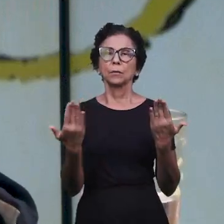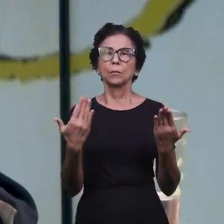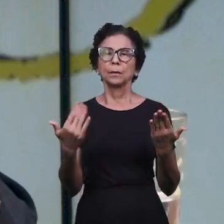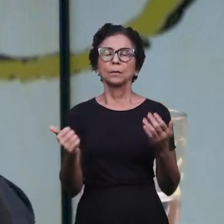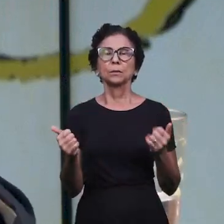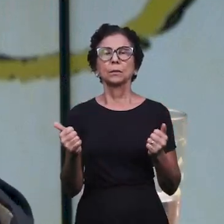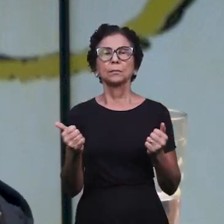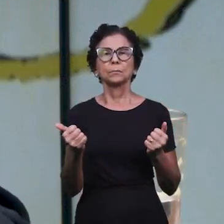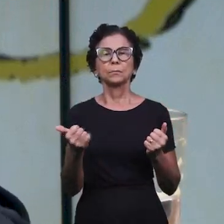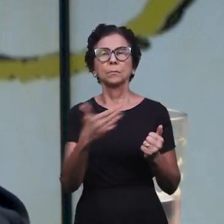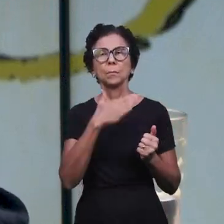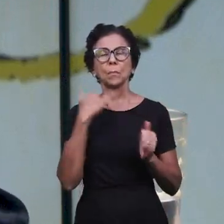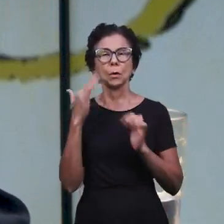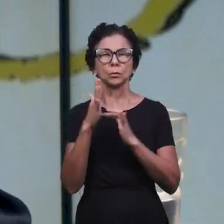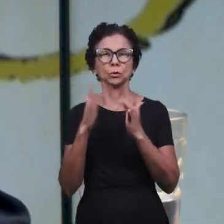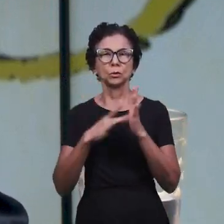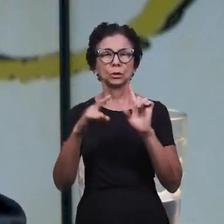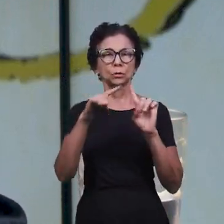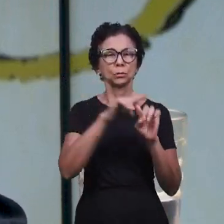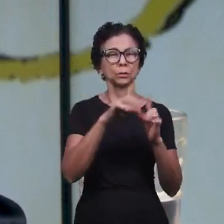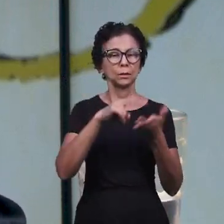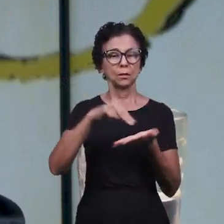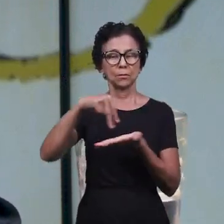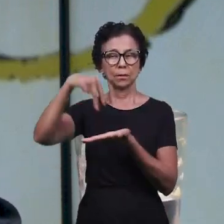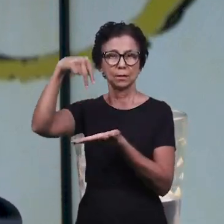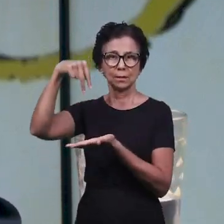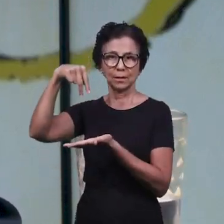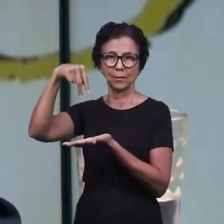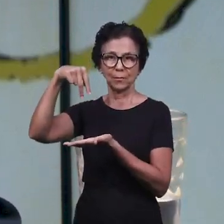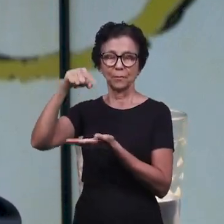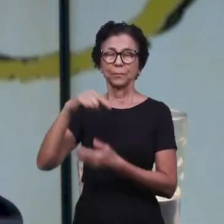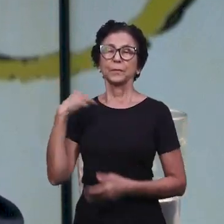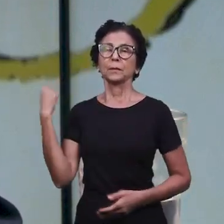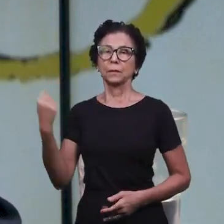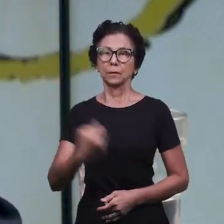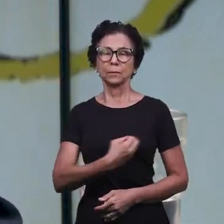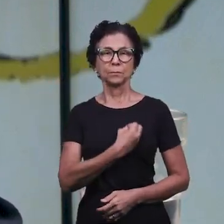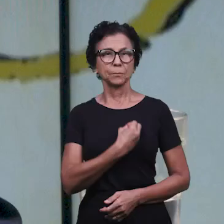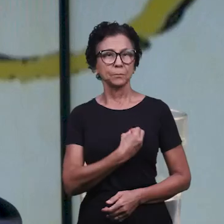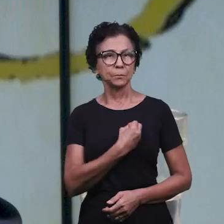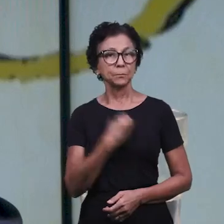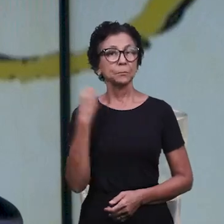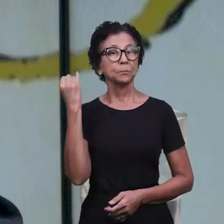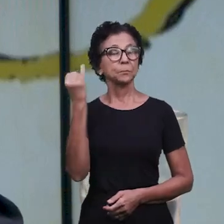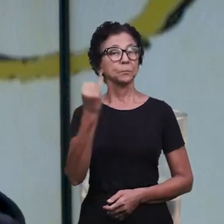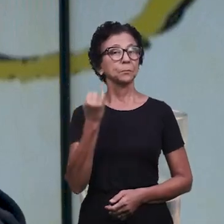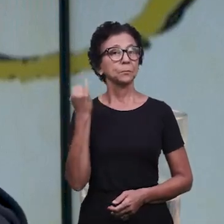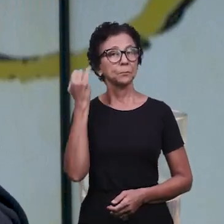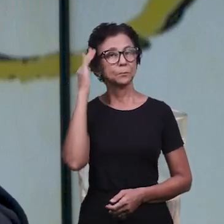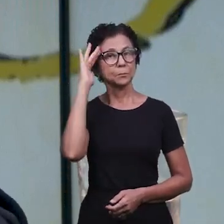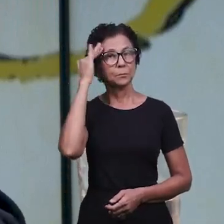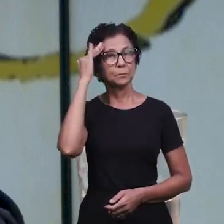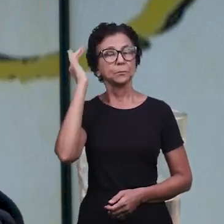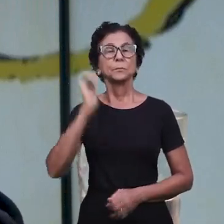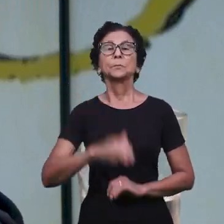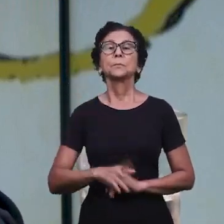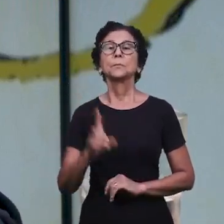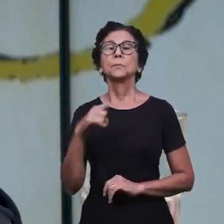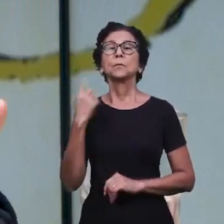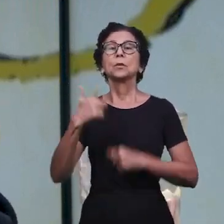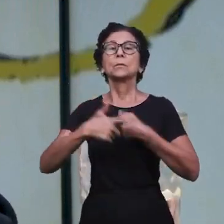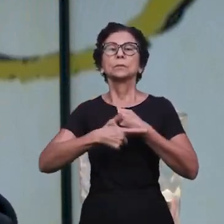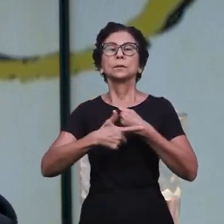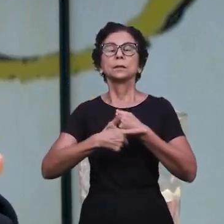dessa ceia, desse dia, é importante nós entendermos qual é o nosso papel a partir de agora. O que é que aquilo ali não foi simplesmente